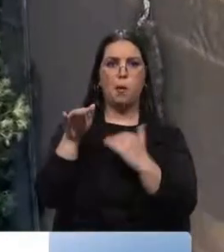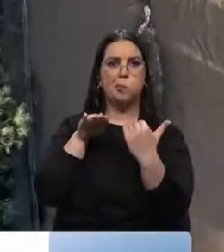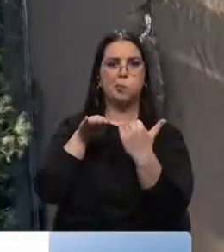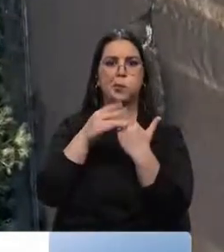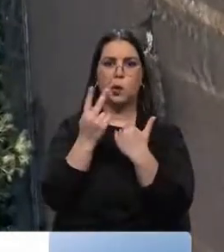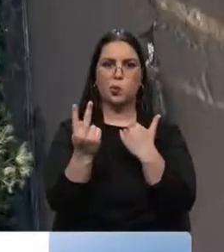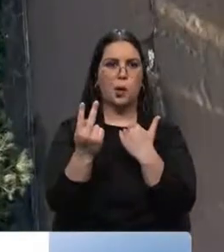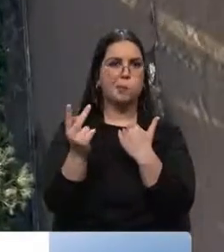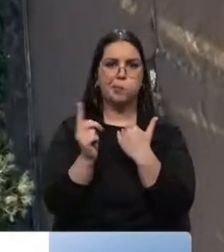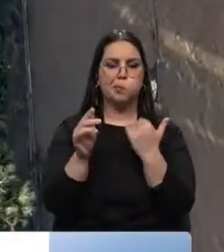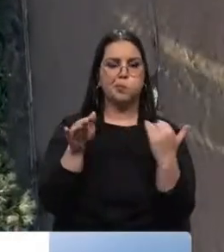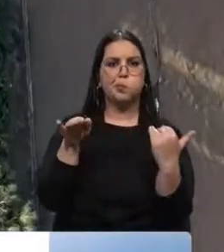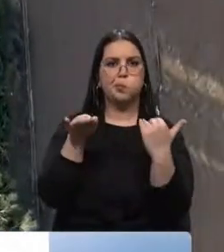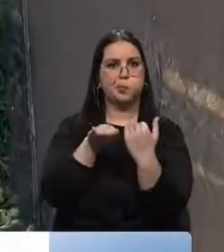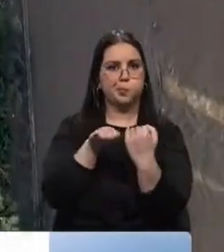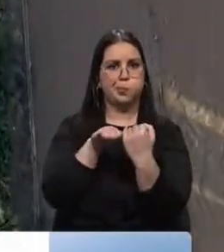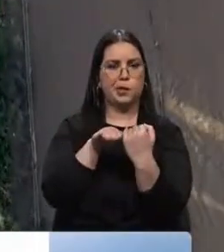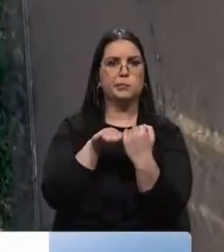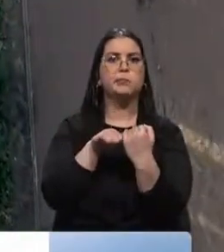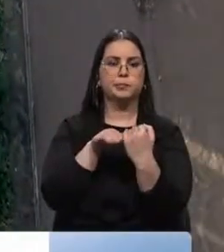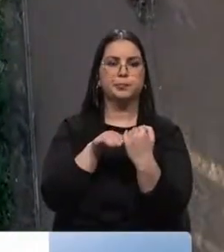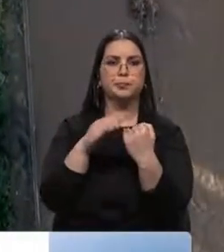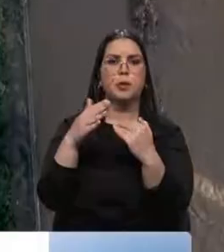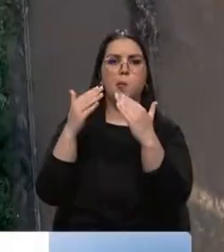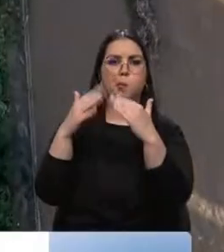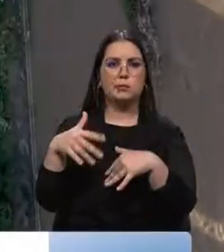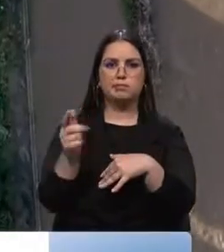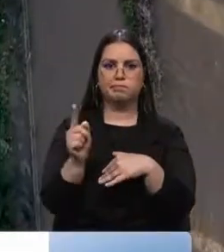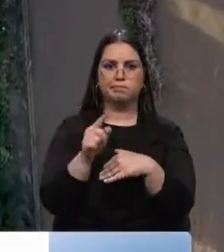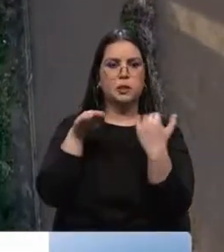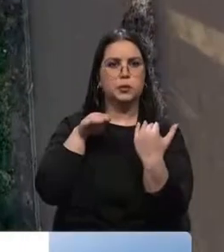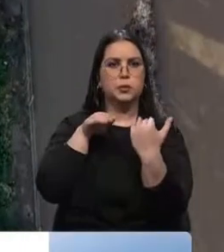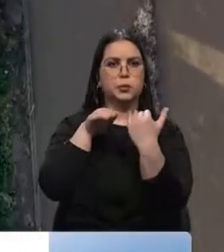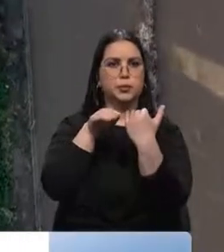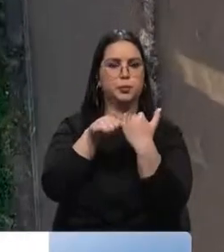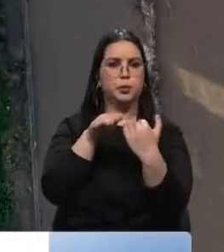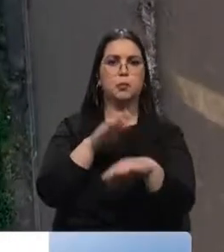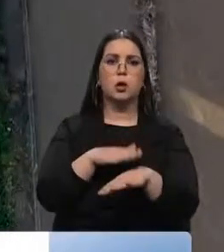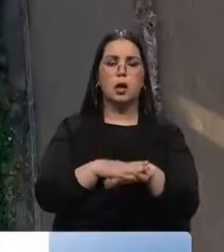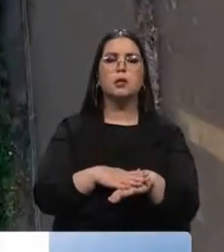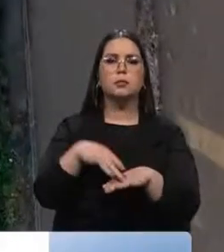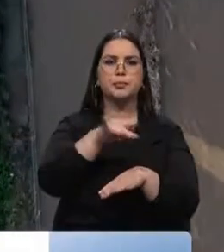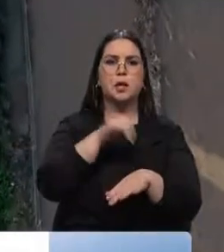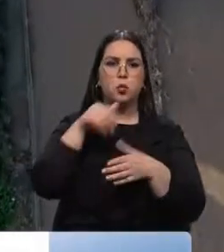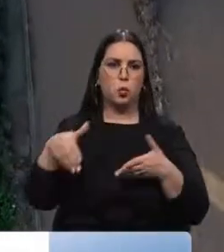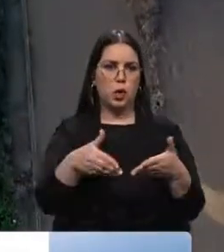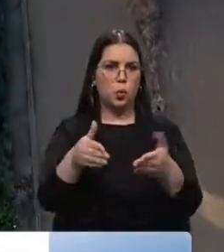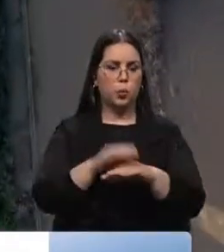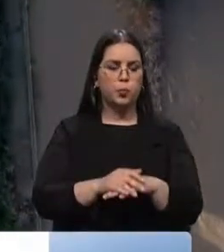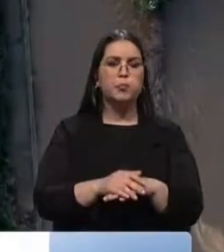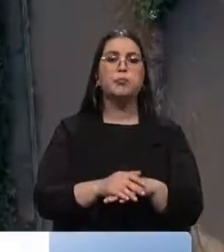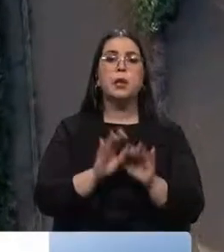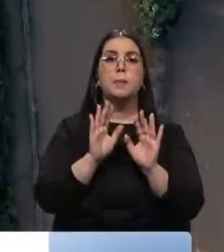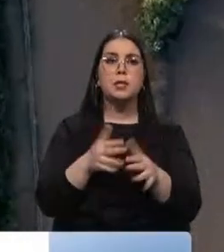utiliza-se exclusivamente a faixa de rodagem que não sofreu qualquer dano com o rebentamento do dique do Mondego. A solução foi sujeita,